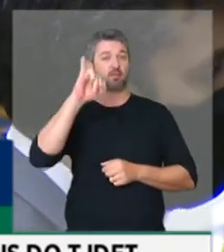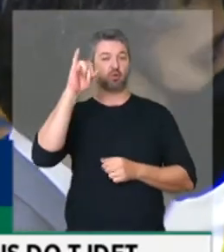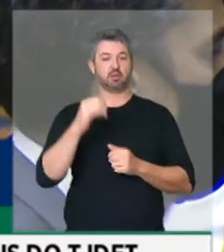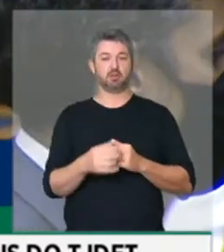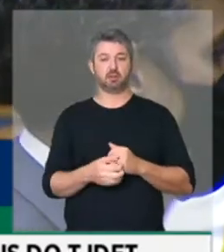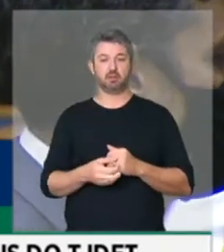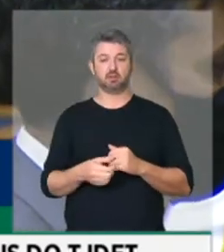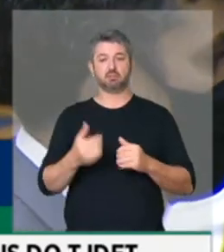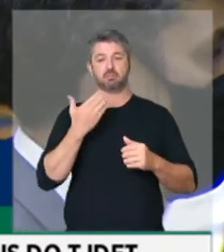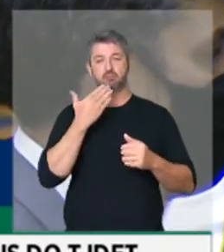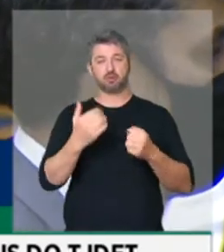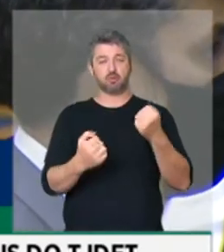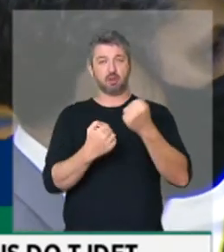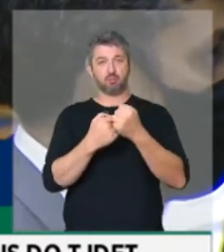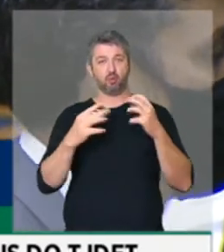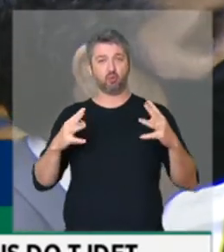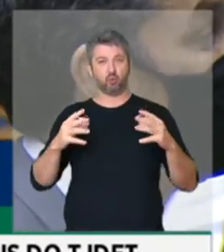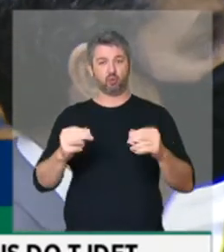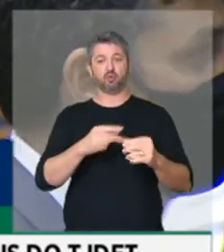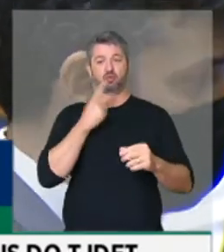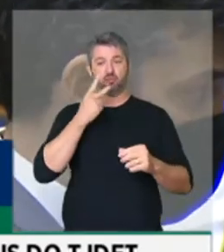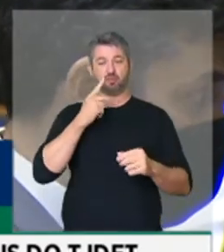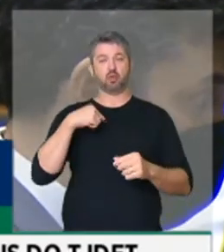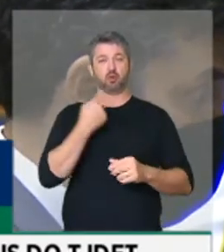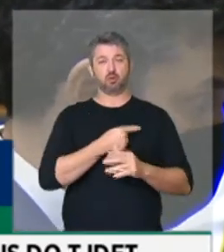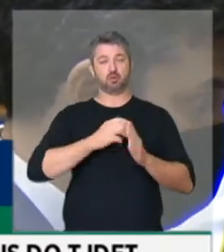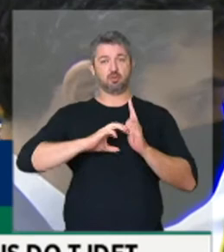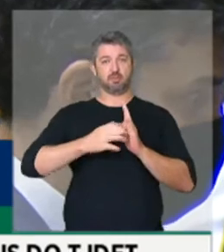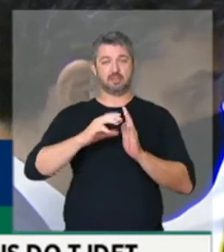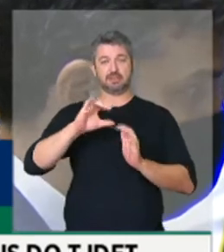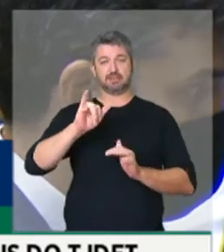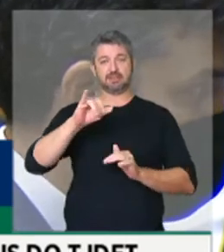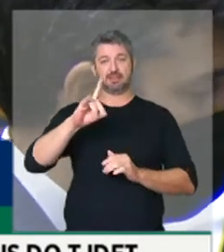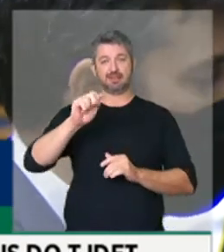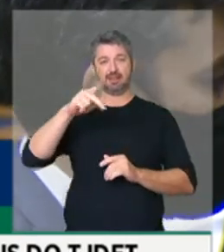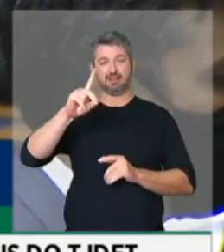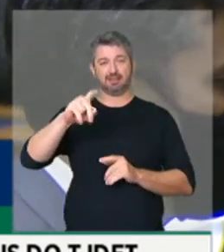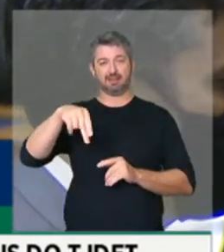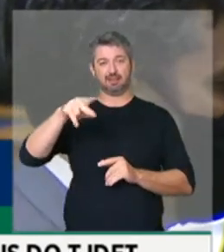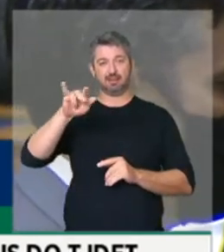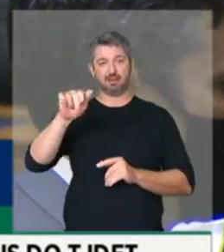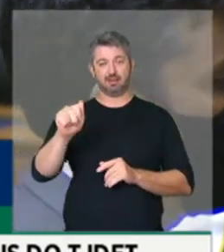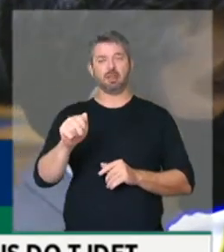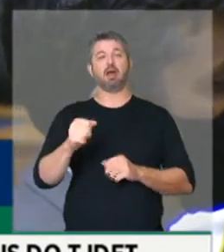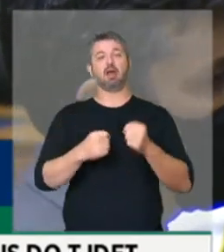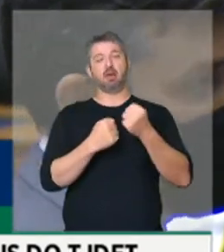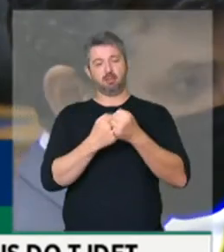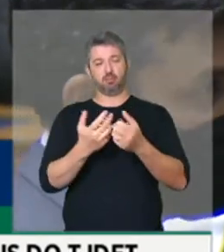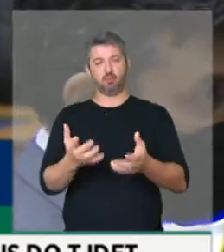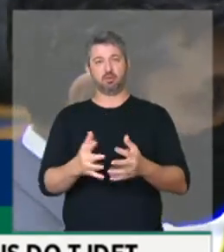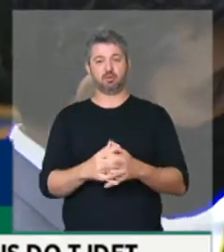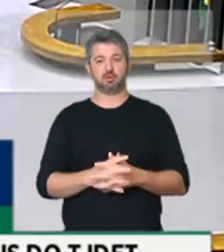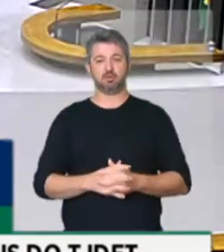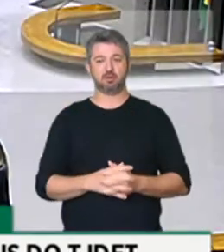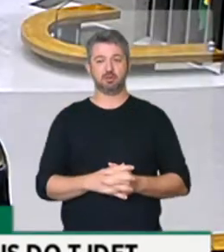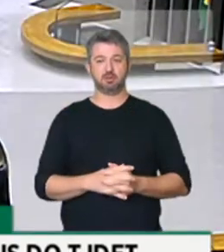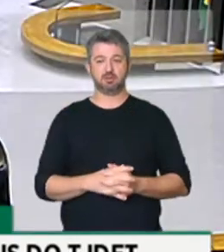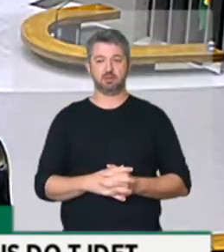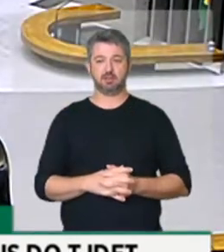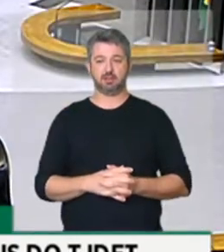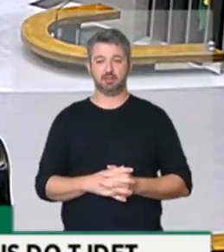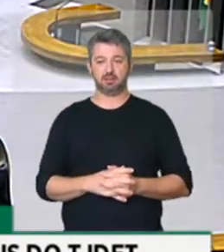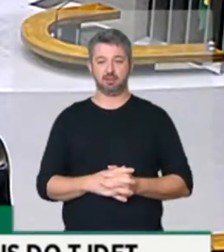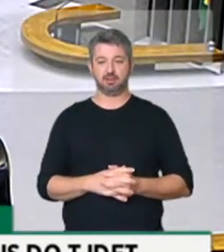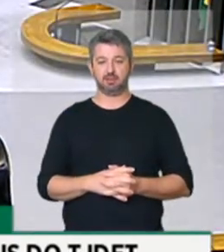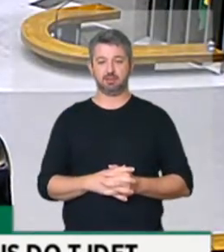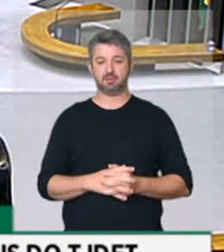aqui pedir o apoio de todos e dizer que o Cidadania apoia plenamente esse projeto. Presidente, só deixar registrado de